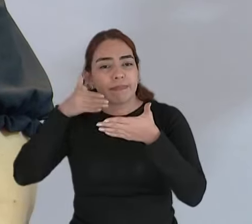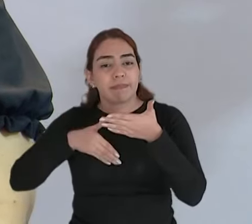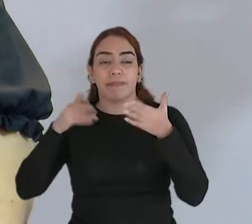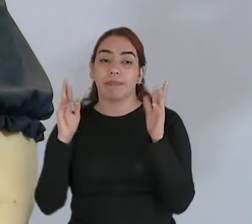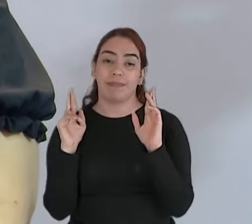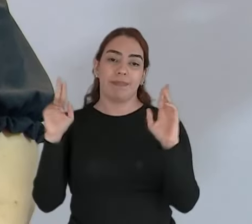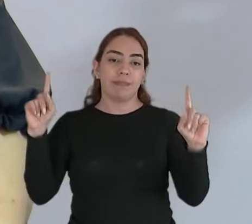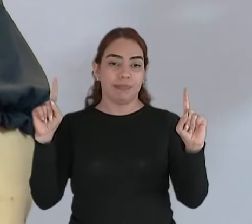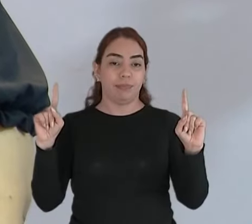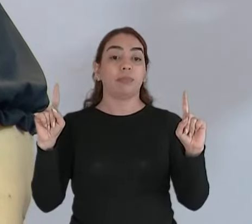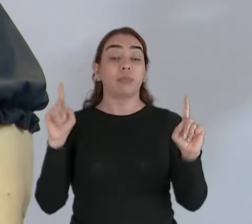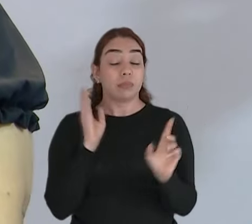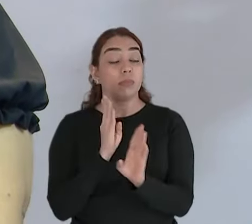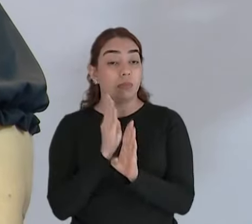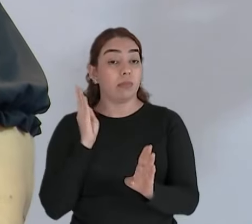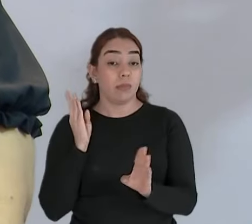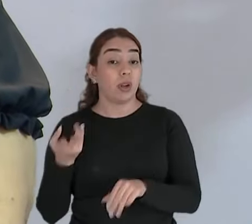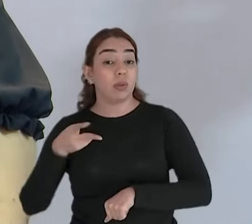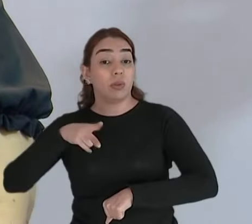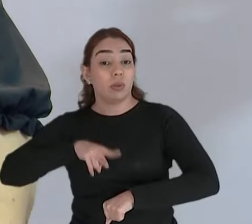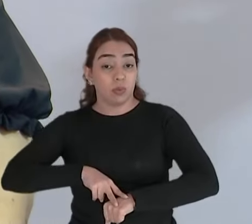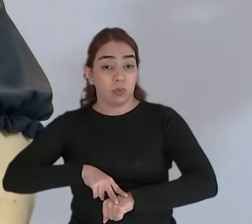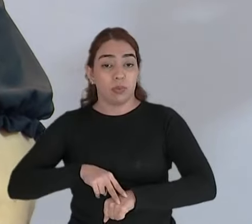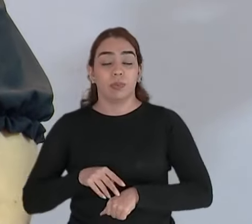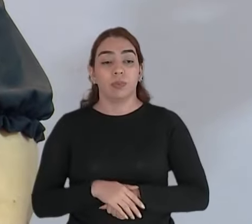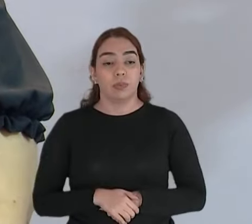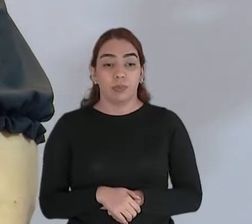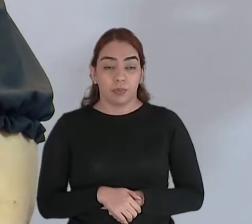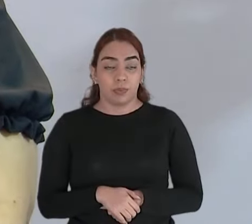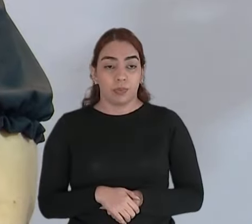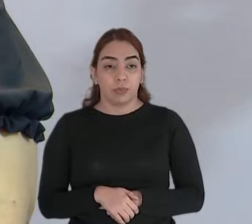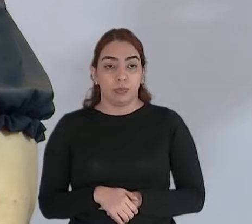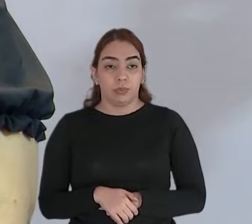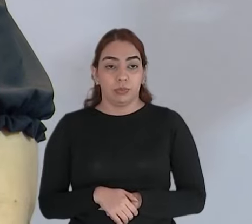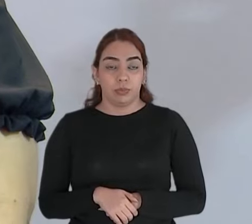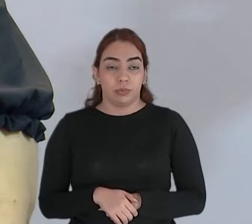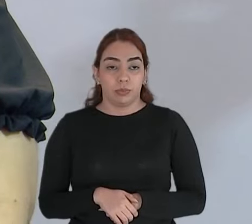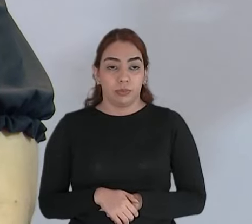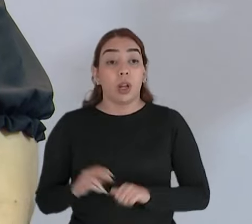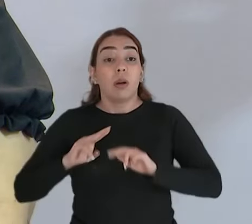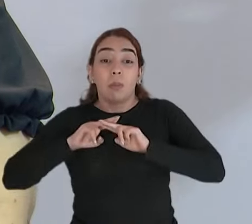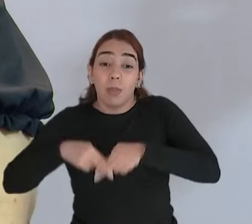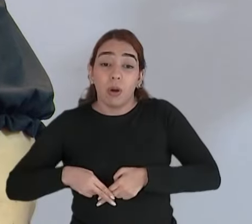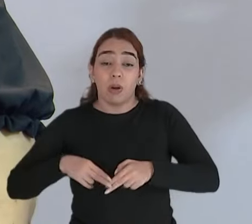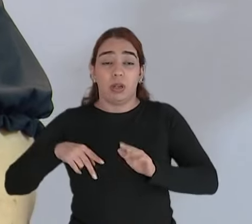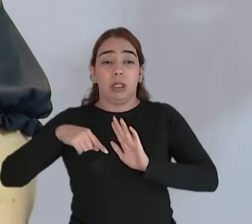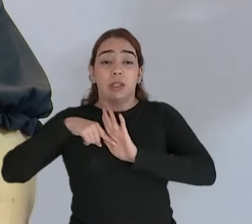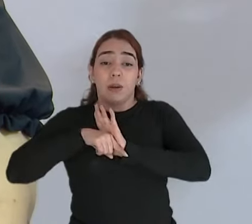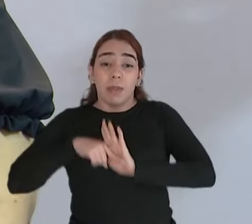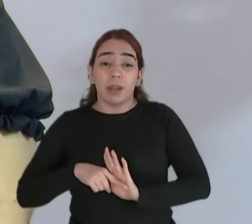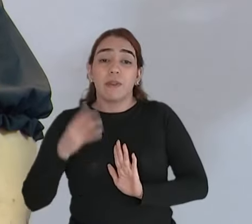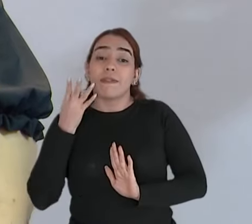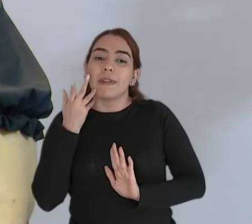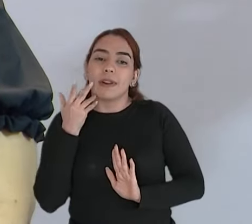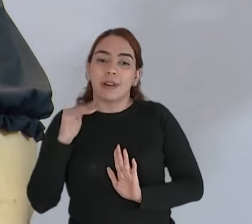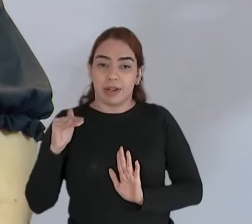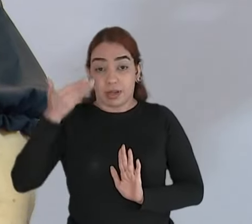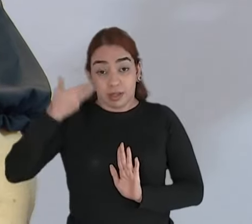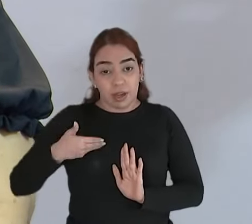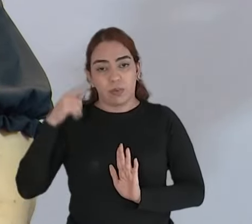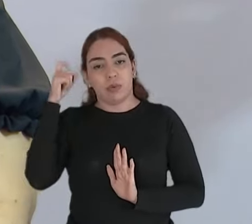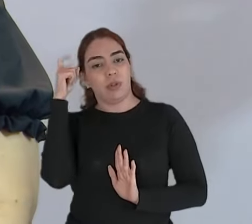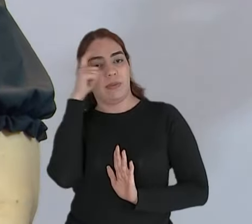E exatamente por conta disso que a gente teve a dificuldade, né, no diagnóstico no período da infância e da